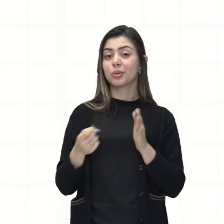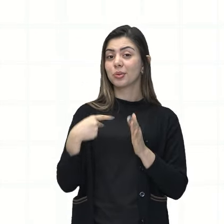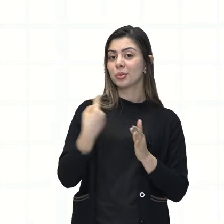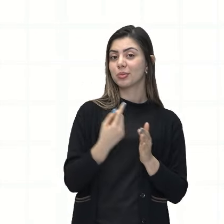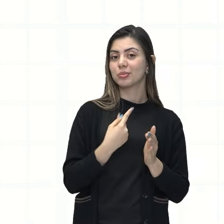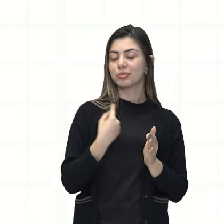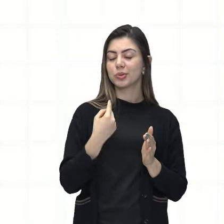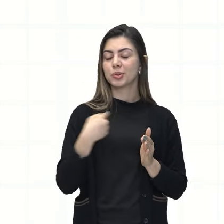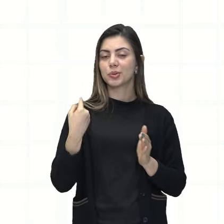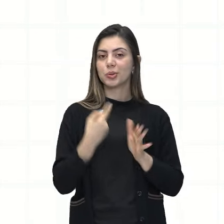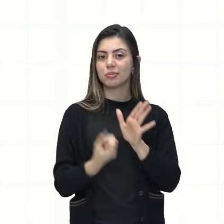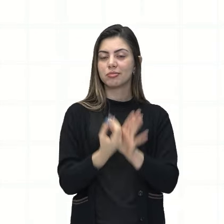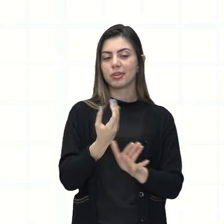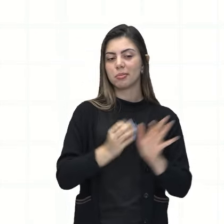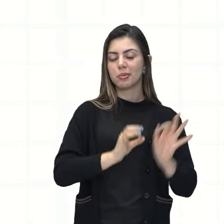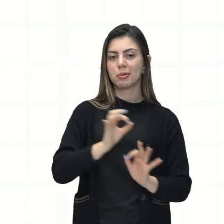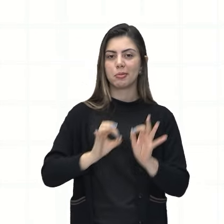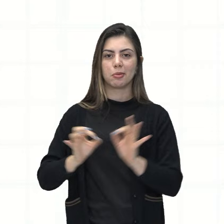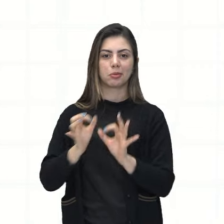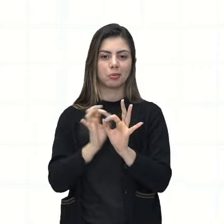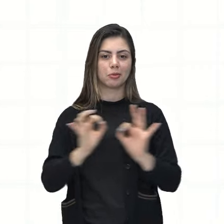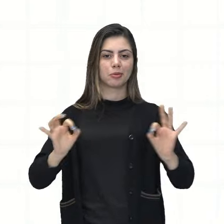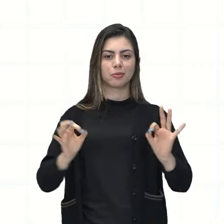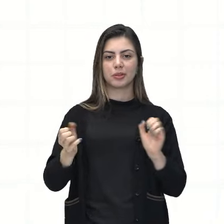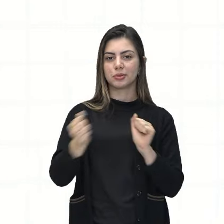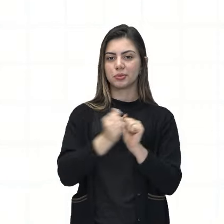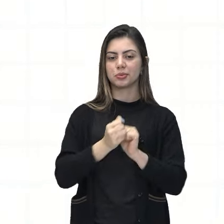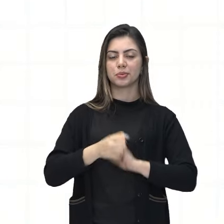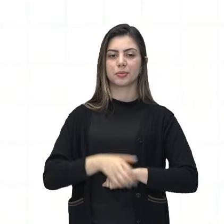juntos. Vamos tentar fazer juntos? Vamos ver aqui comigo.